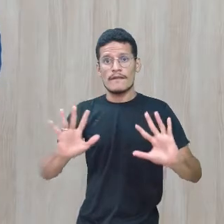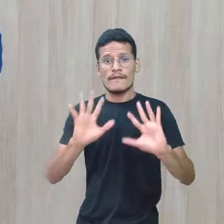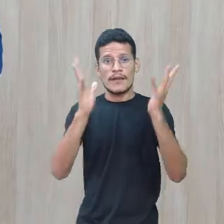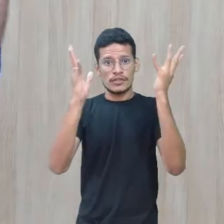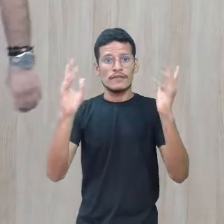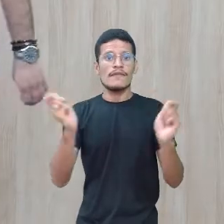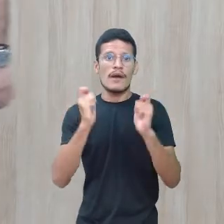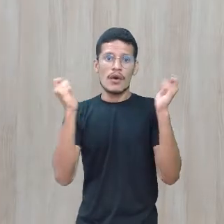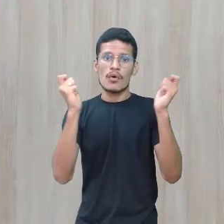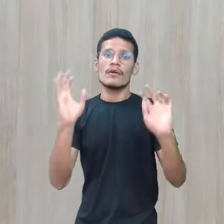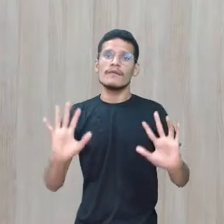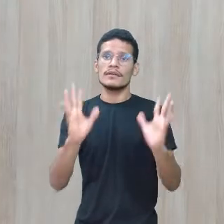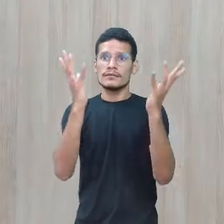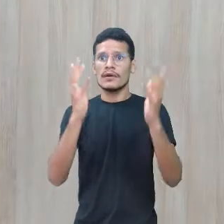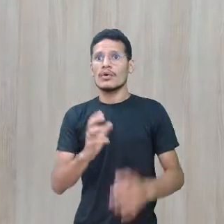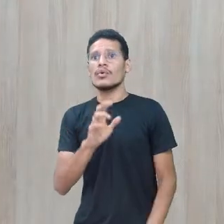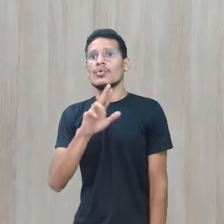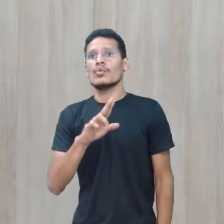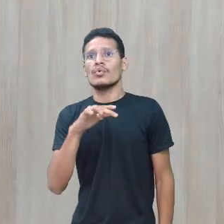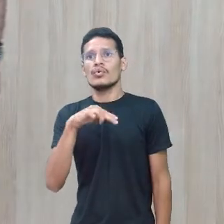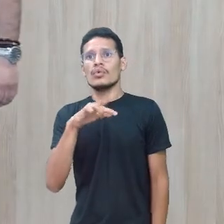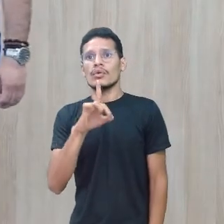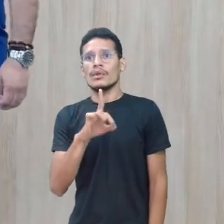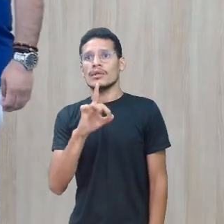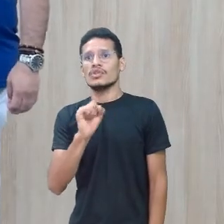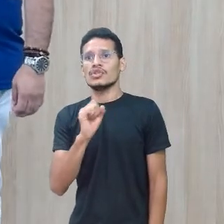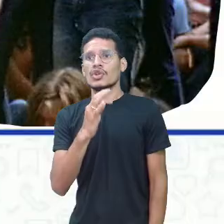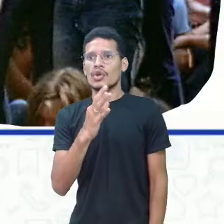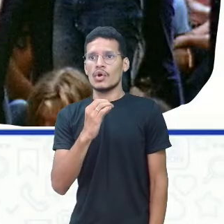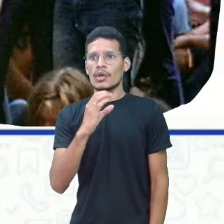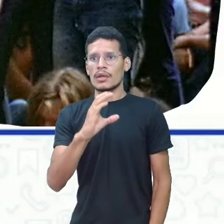do Woodstock, né? Então aqui a gente tem, né, uma imagem que mostra aí